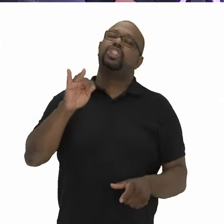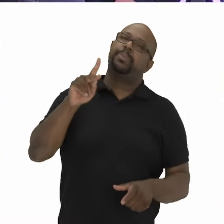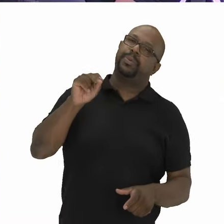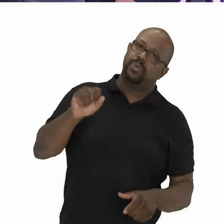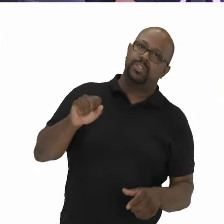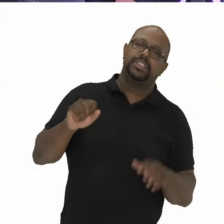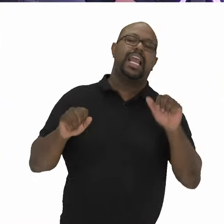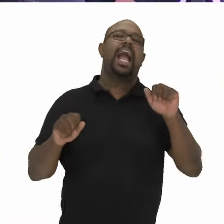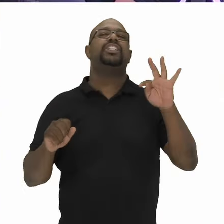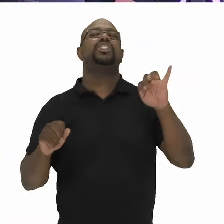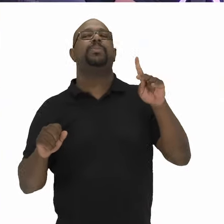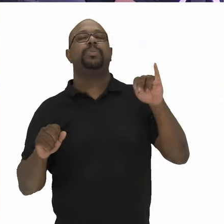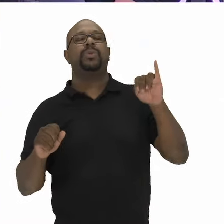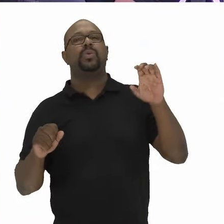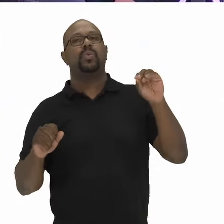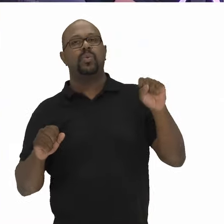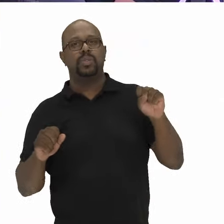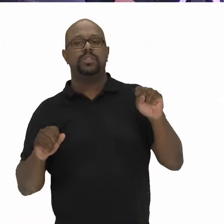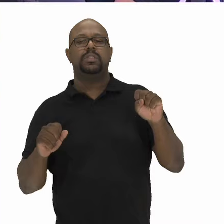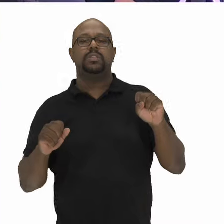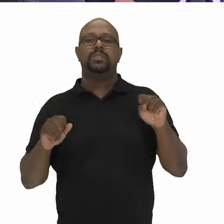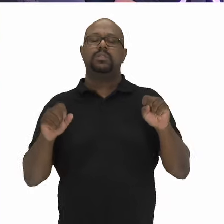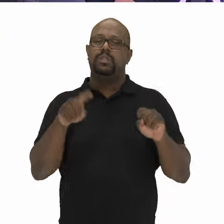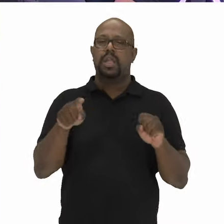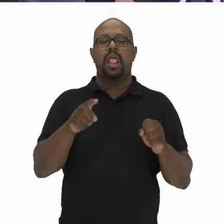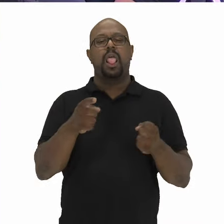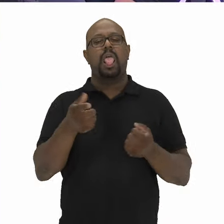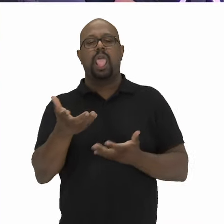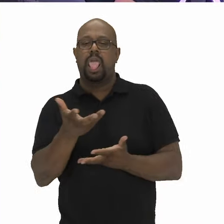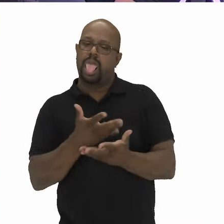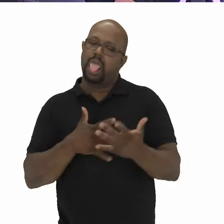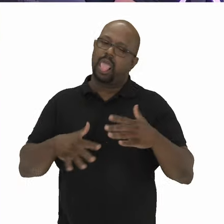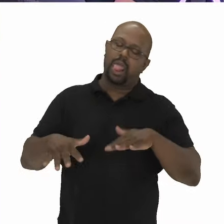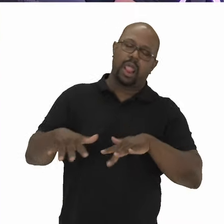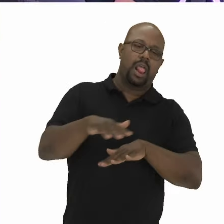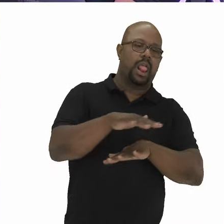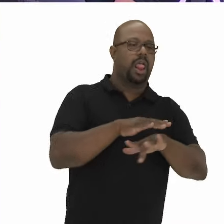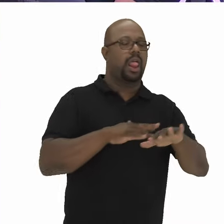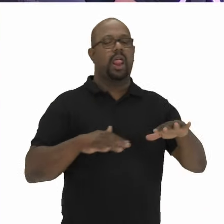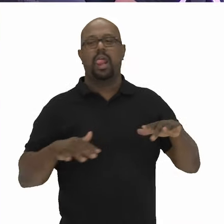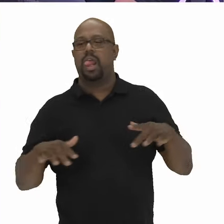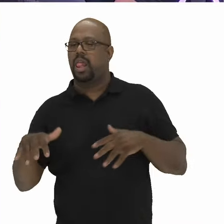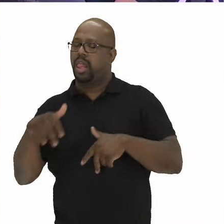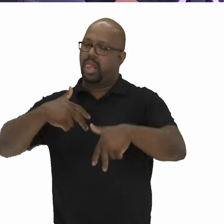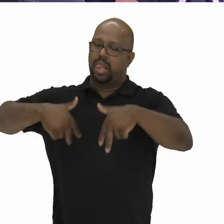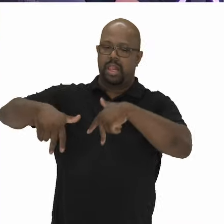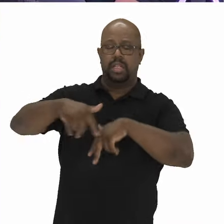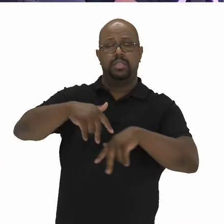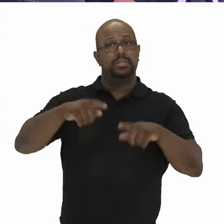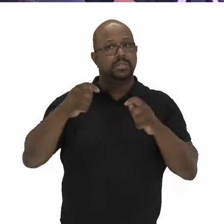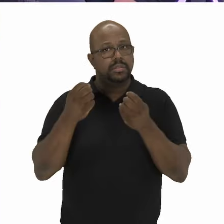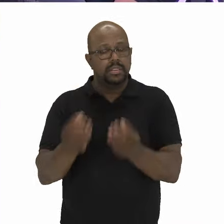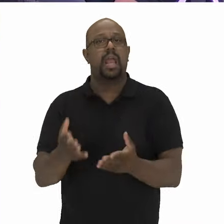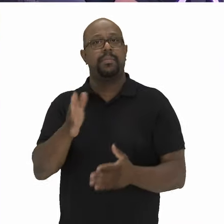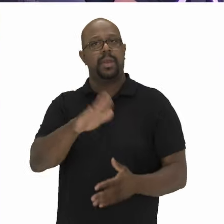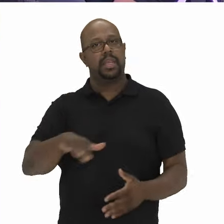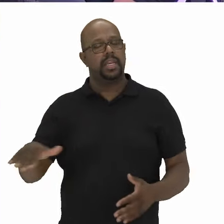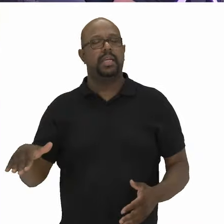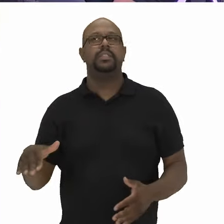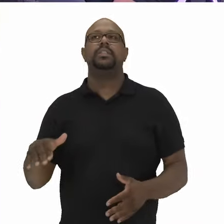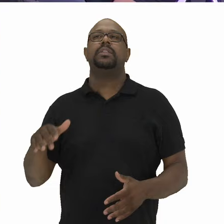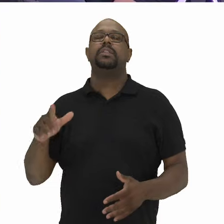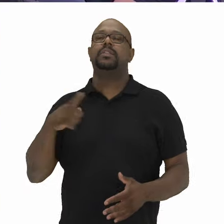típicos e atípicos né Eh transitando ali nos mesmos ambientes faz com que a